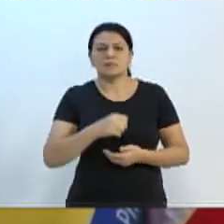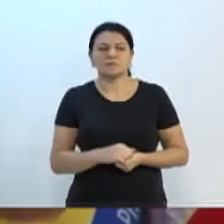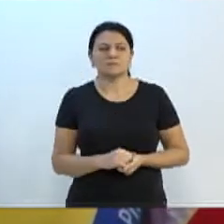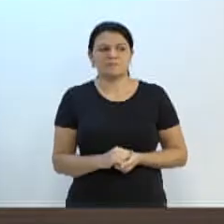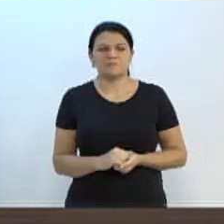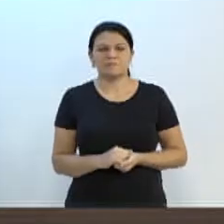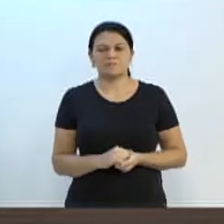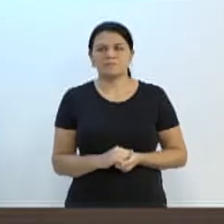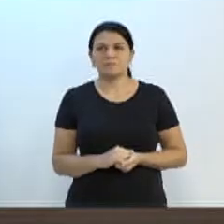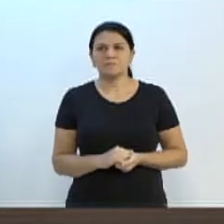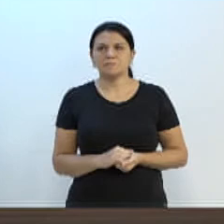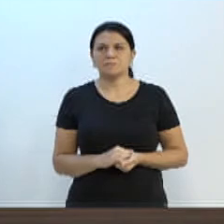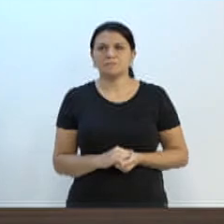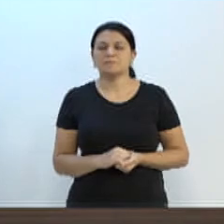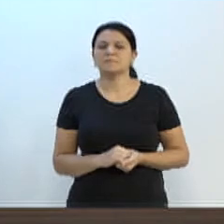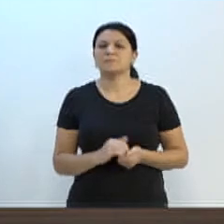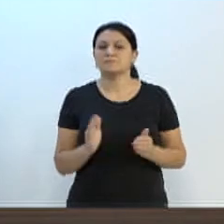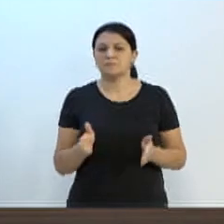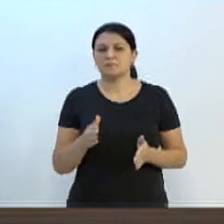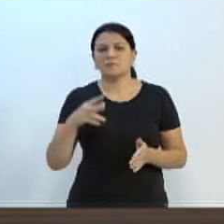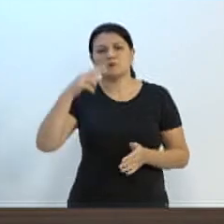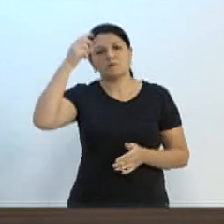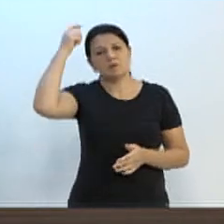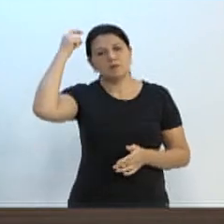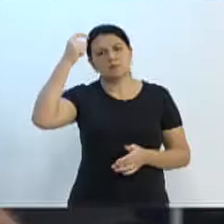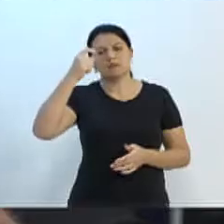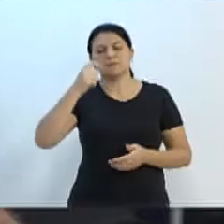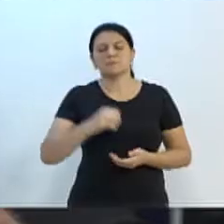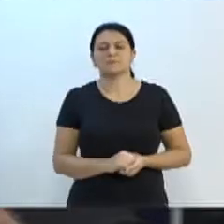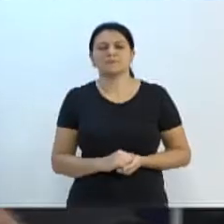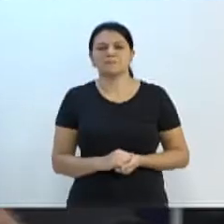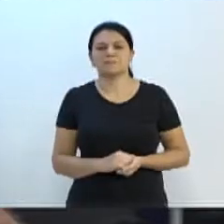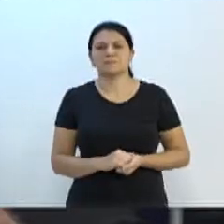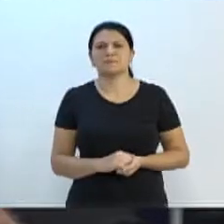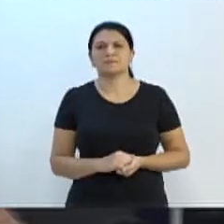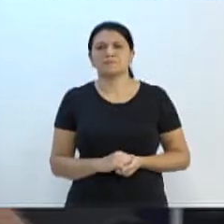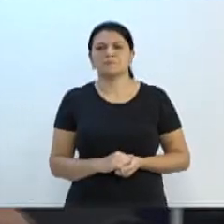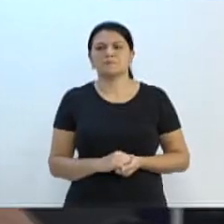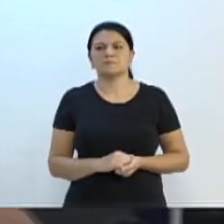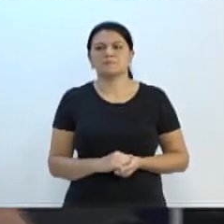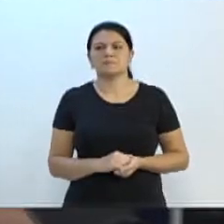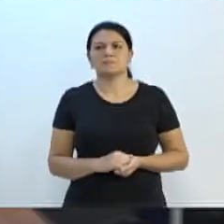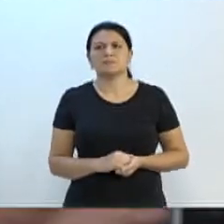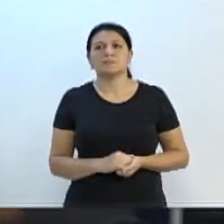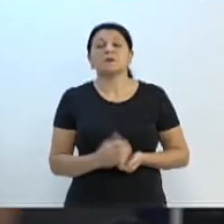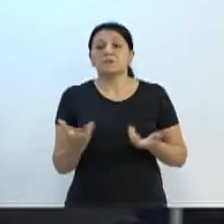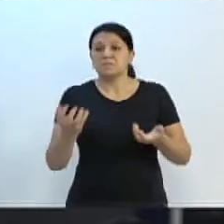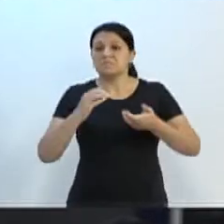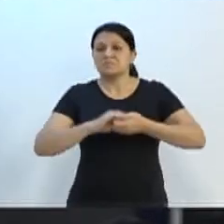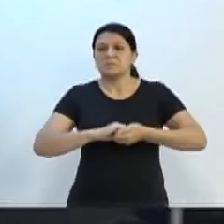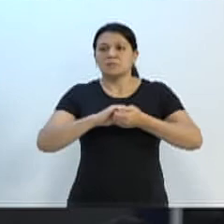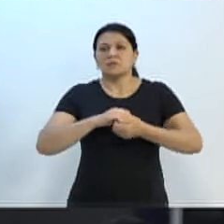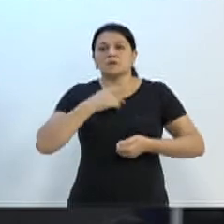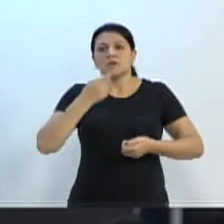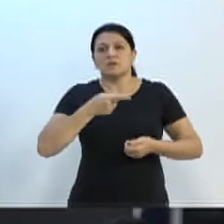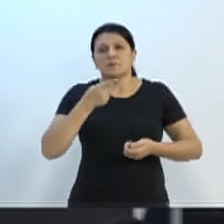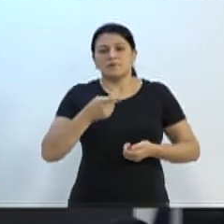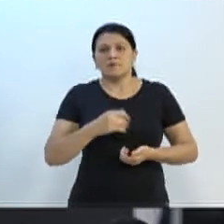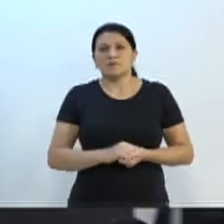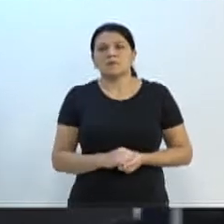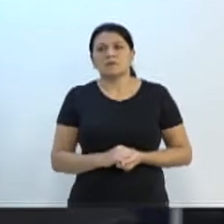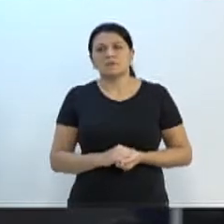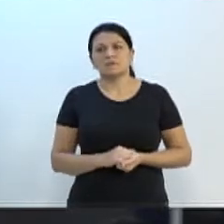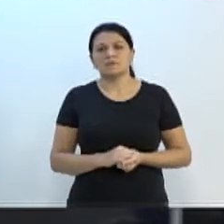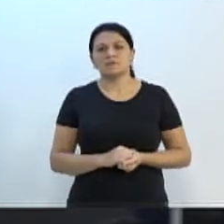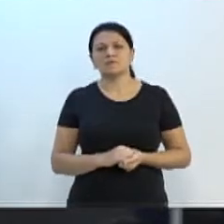Vamos ouvir então com autorização do orador e a parte do vereador Adriano Pereira. Vereador Bruno, quero cumprimentar pelo pronunciamento em tempo. Vossa Excelência falando